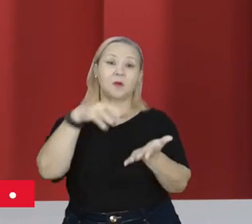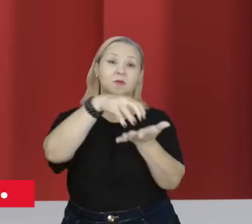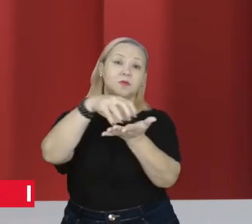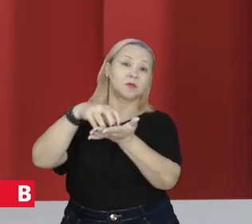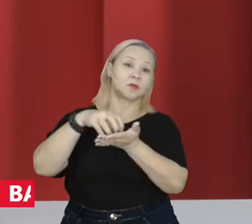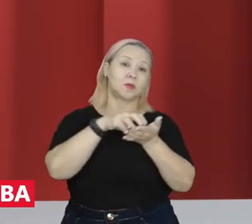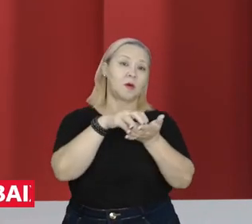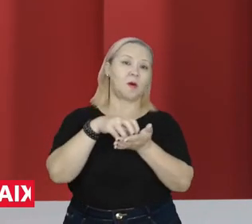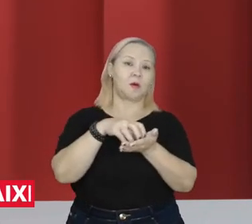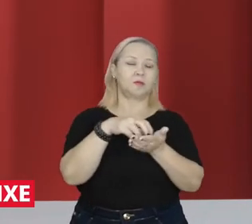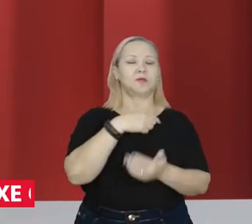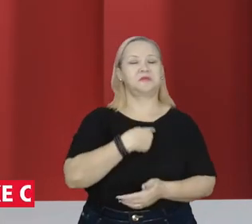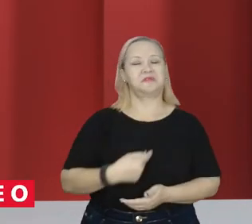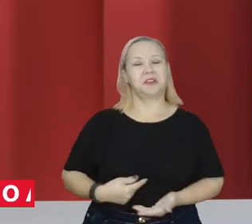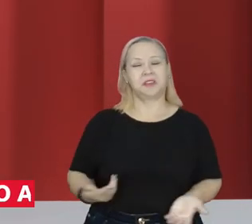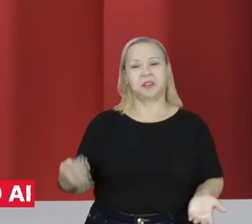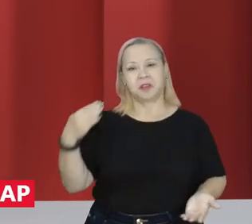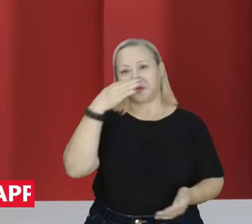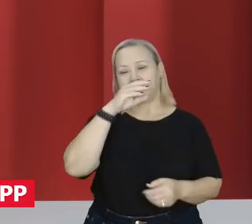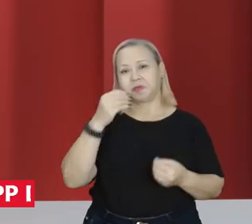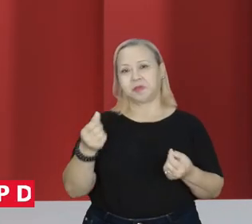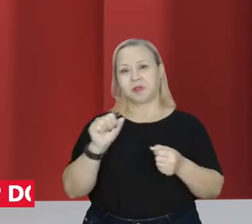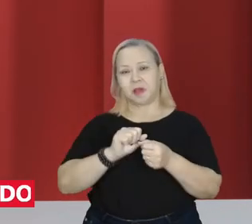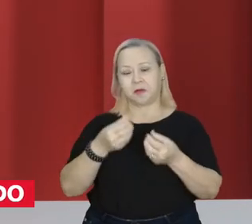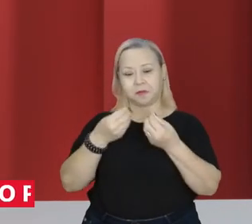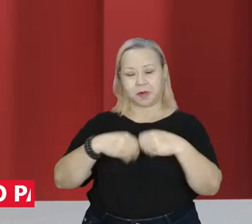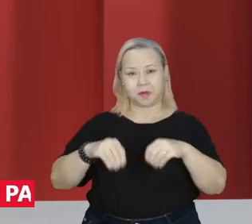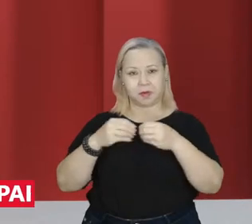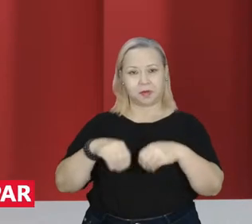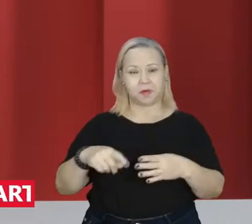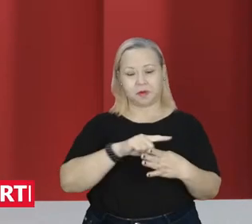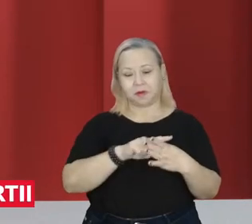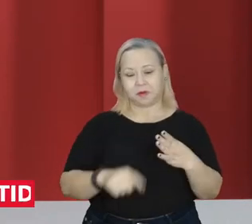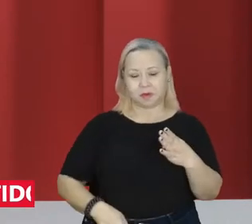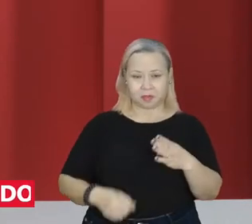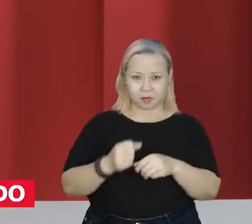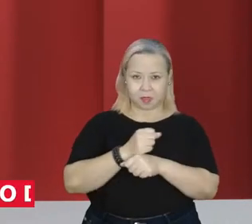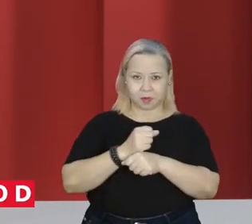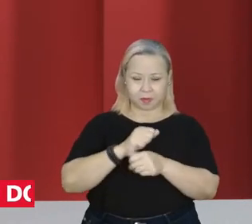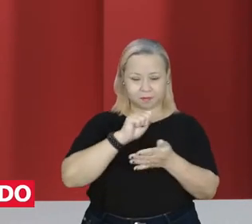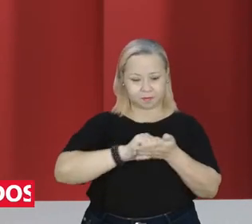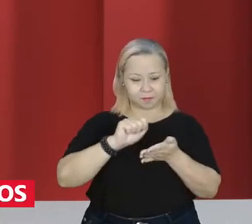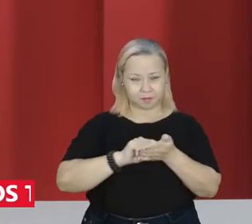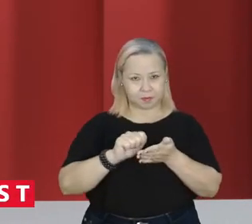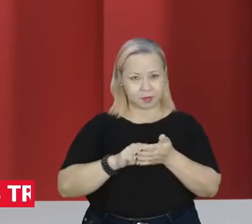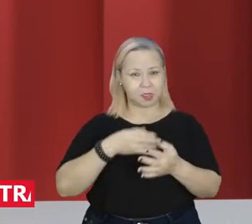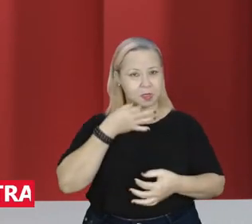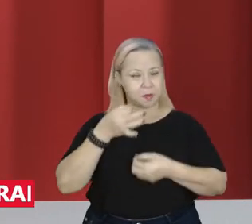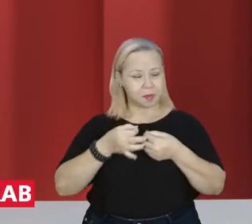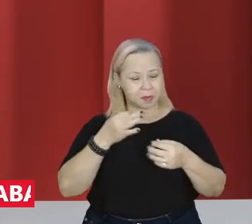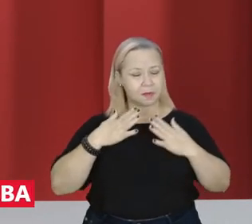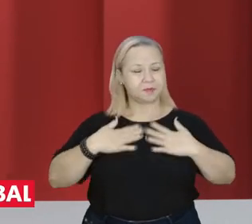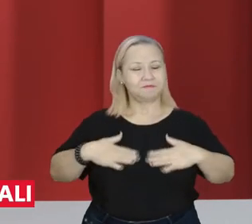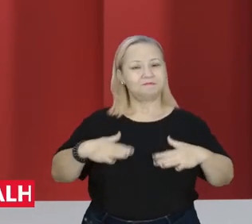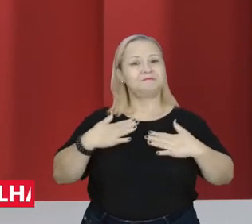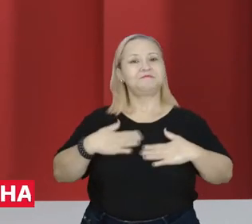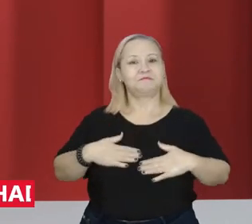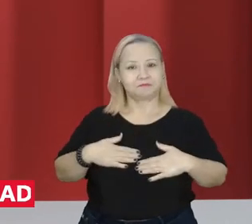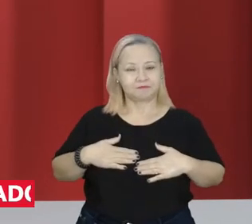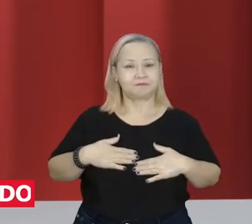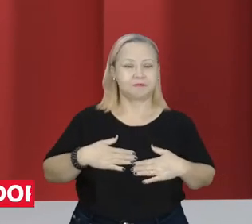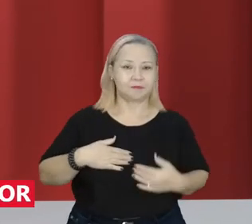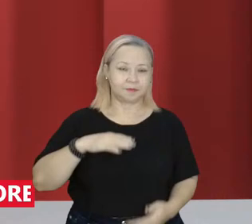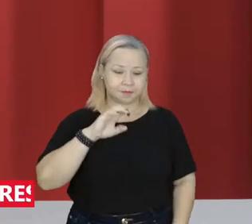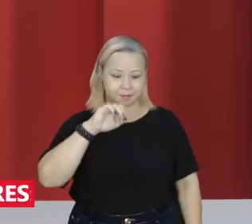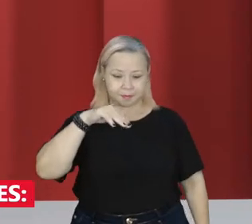que o despresidente Bolsonaro causou nesses 4 anos. Está anotado aqui, viu, companheiro? Fique tranquilo. É, a Emanuela